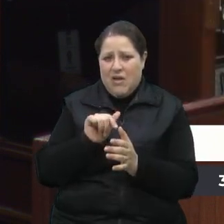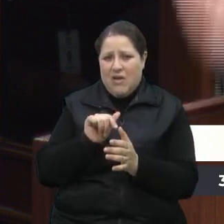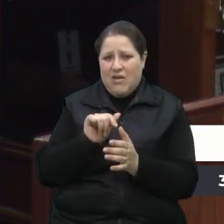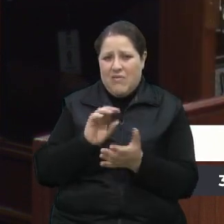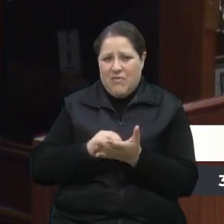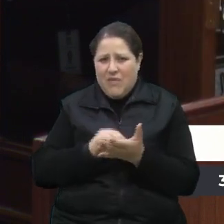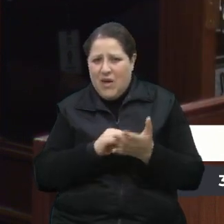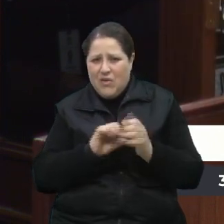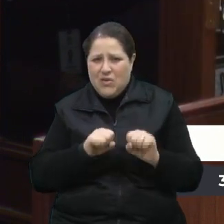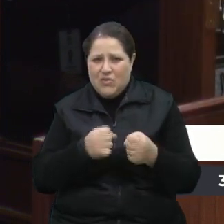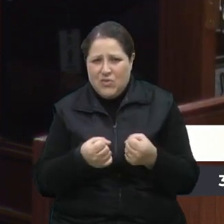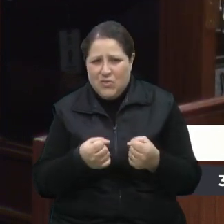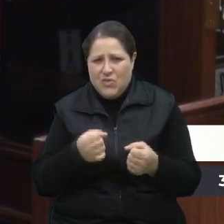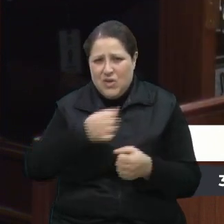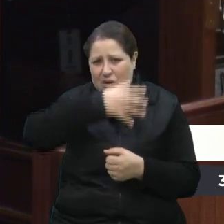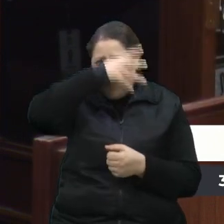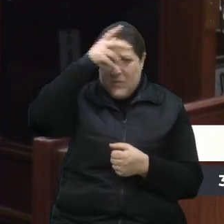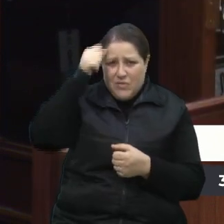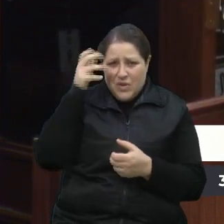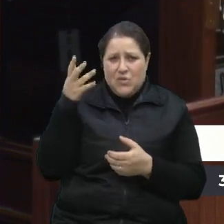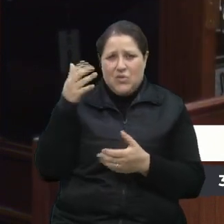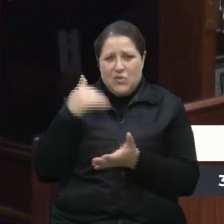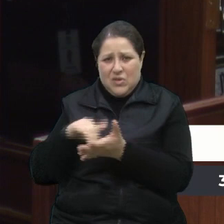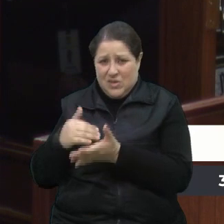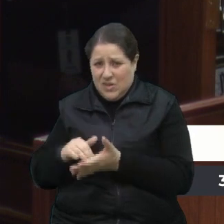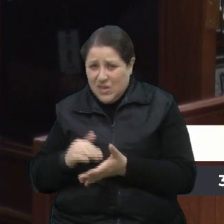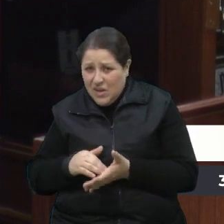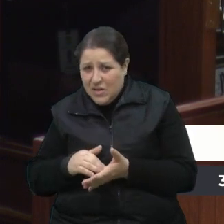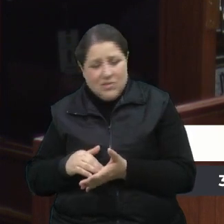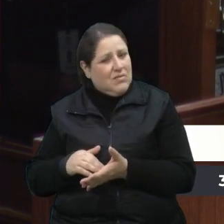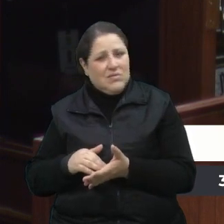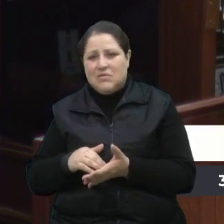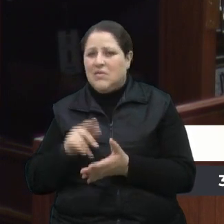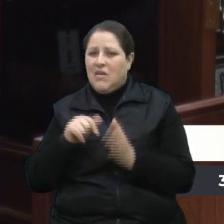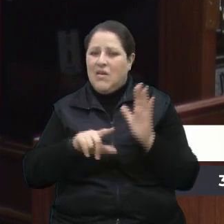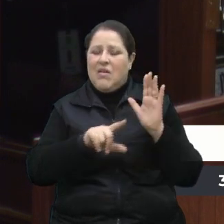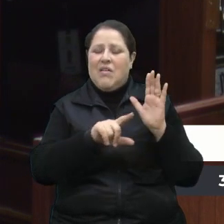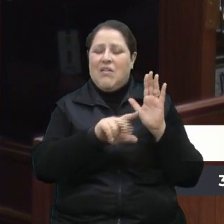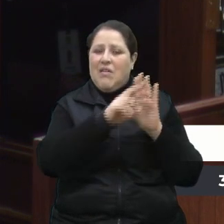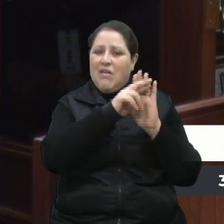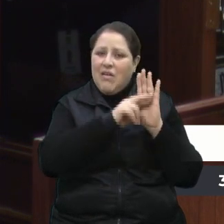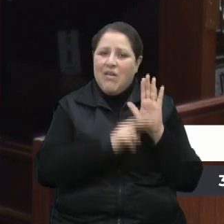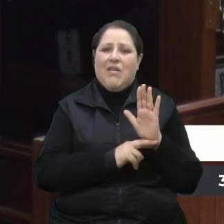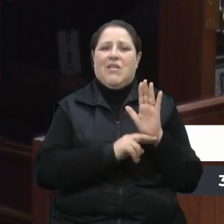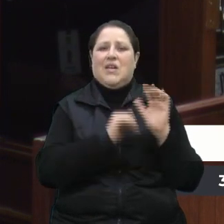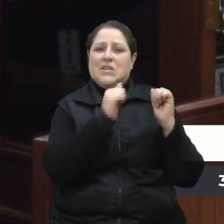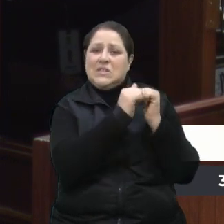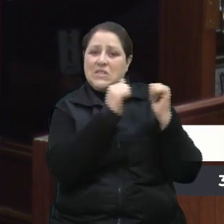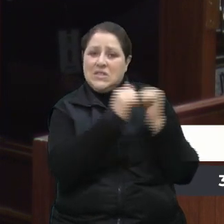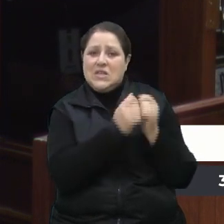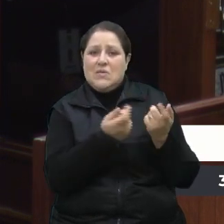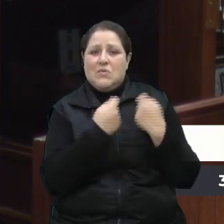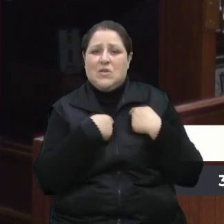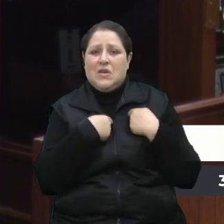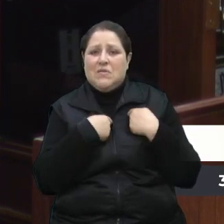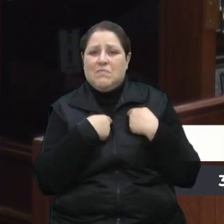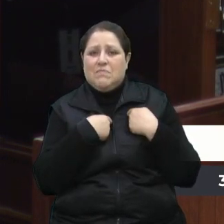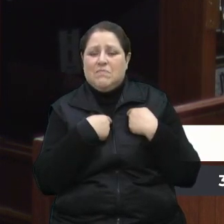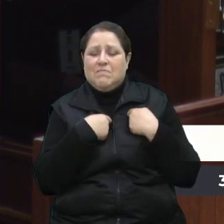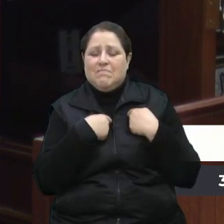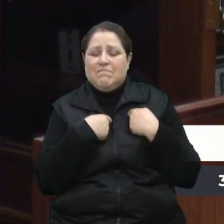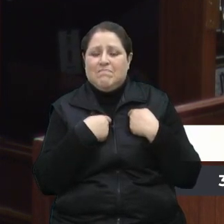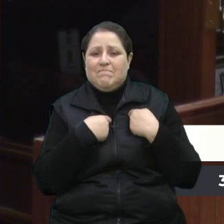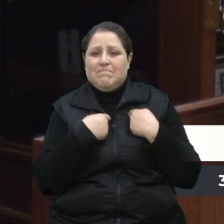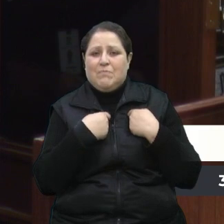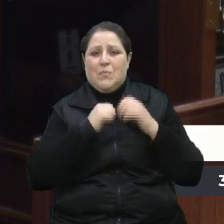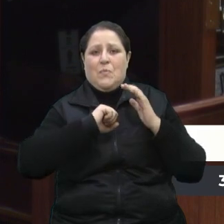prefeito do secretários é o sistema que nos engessa E se nós tentarmos fazer diferente que